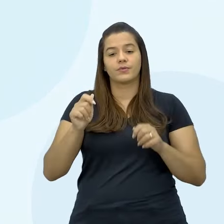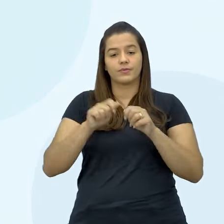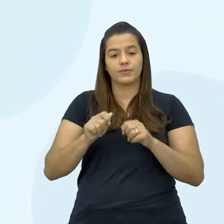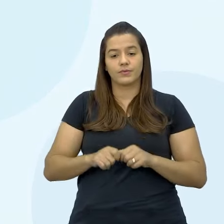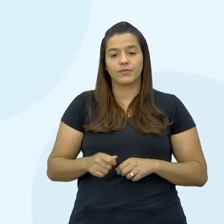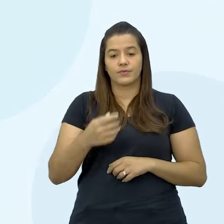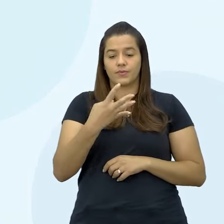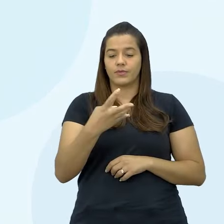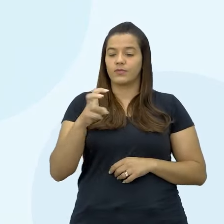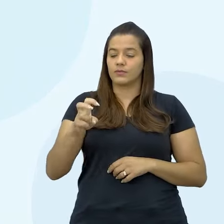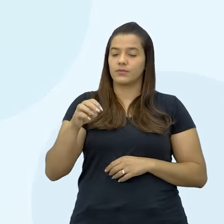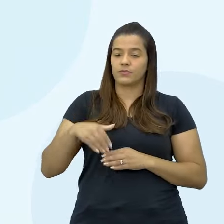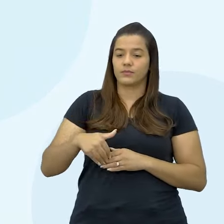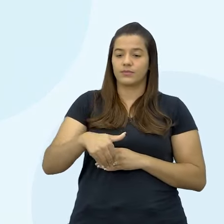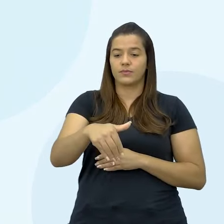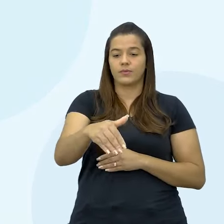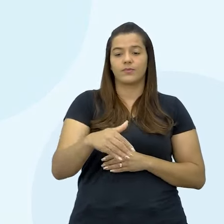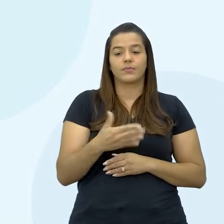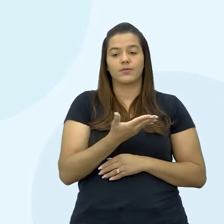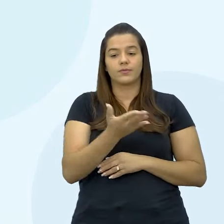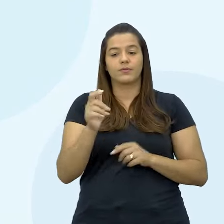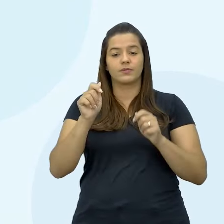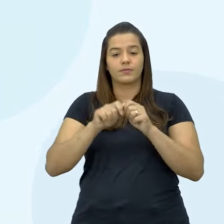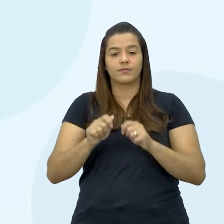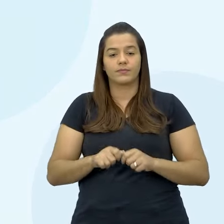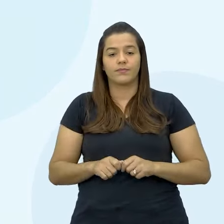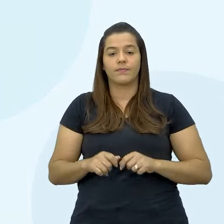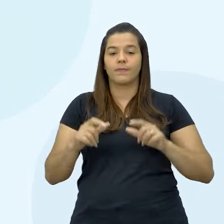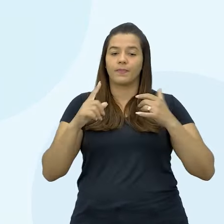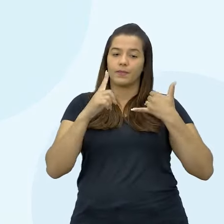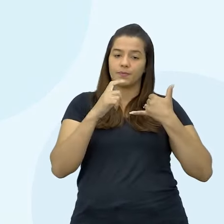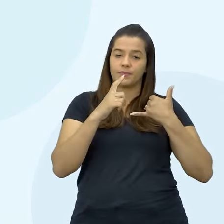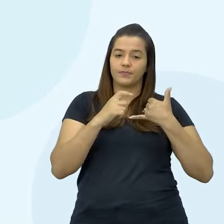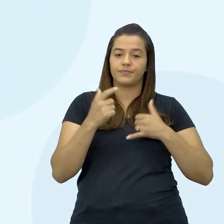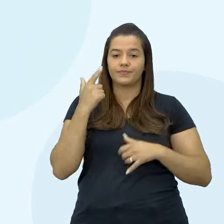próximos 45 minutos? Eu peço para vocês tirarem print da tela, porque